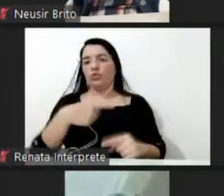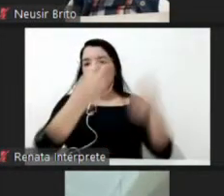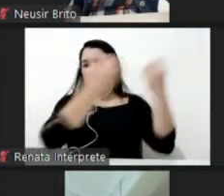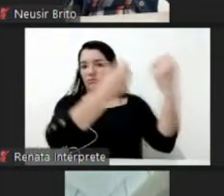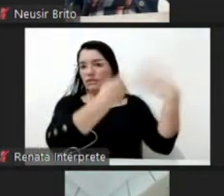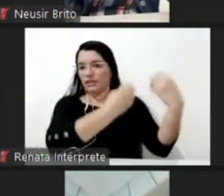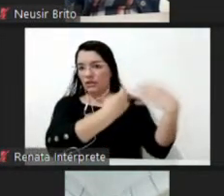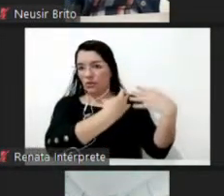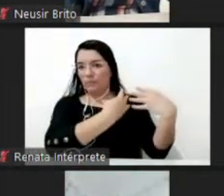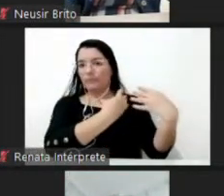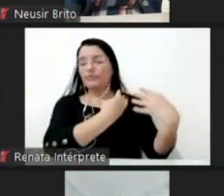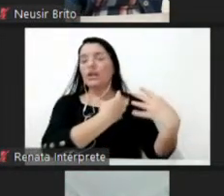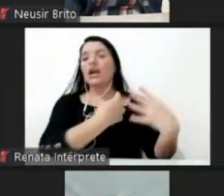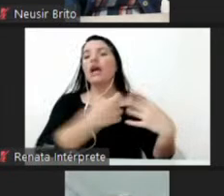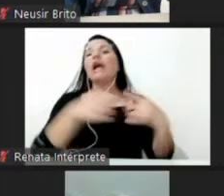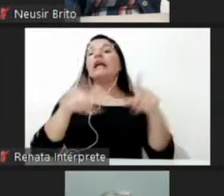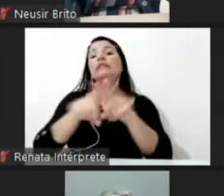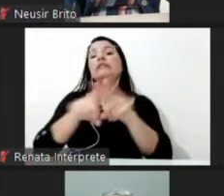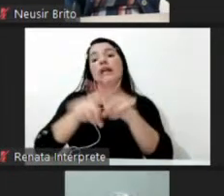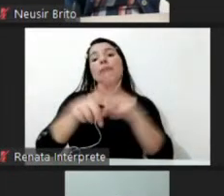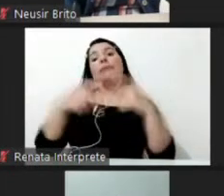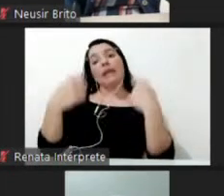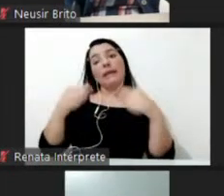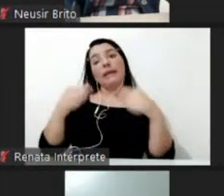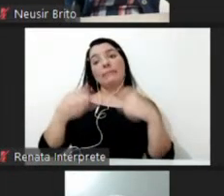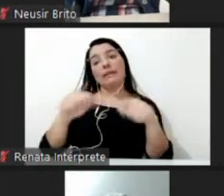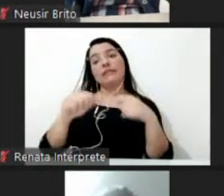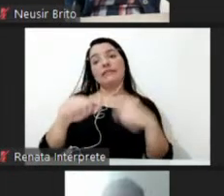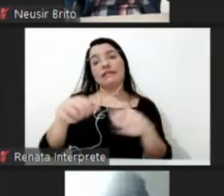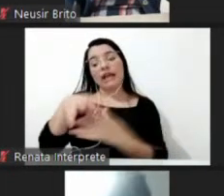necessidades espirituais e religiosas.